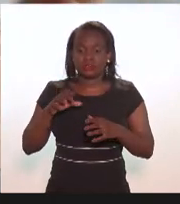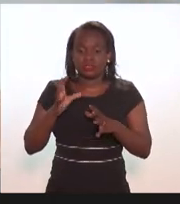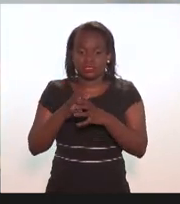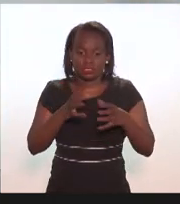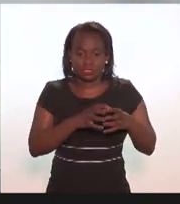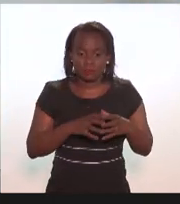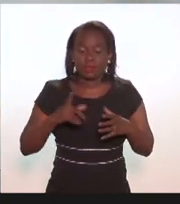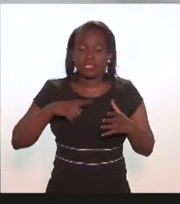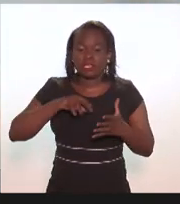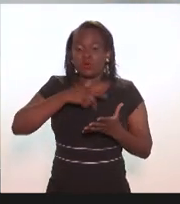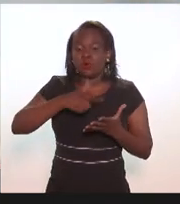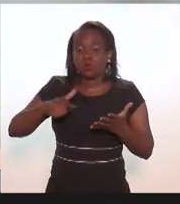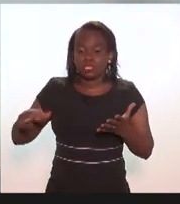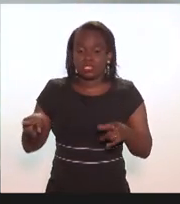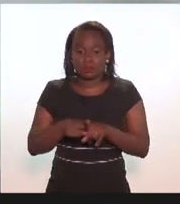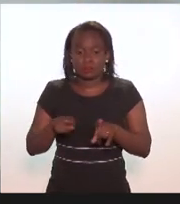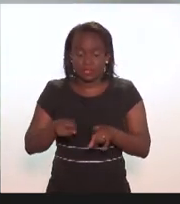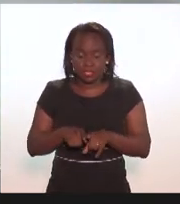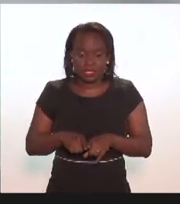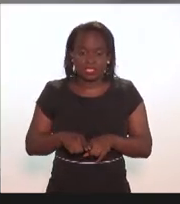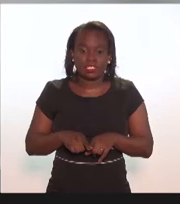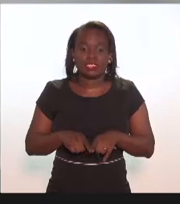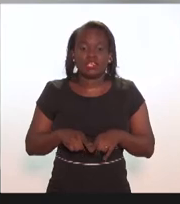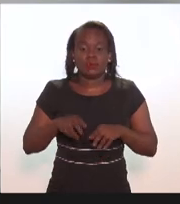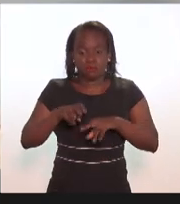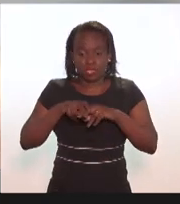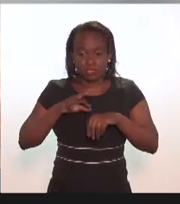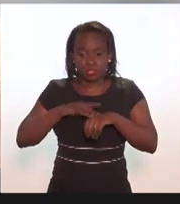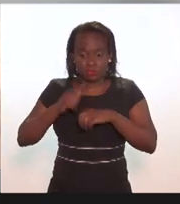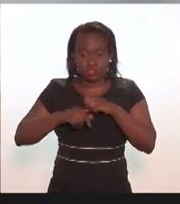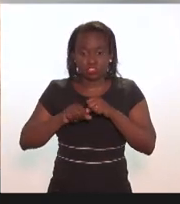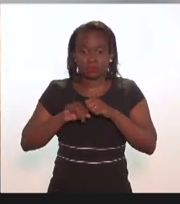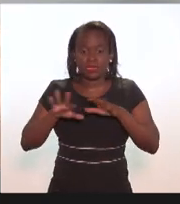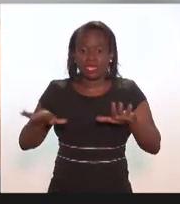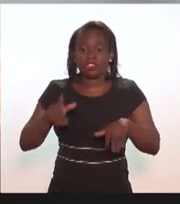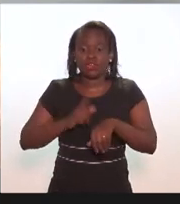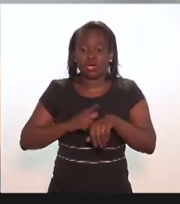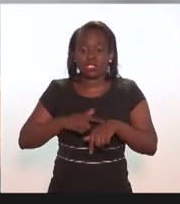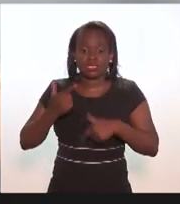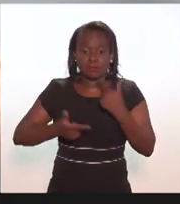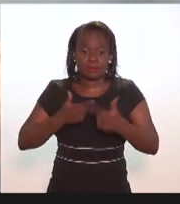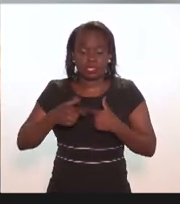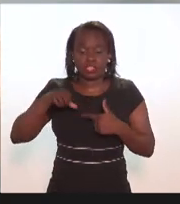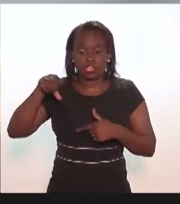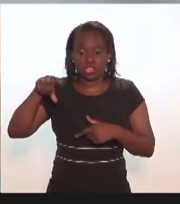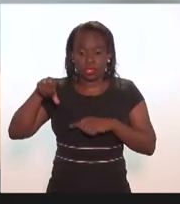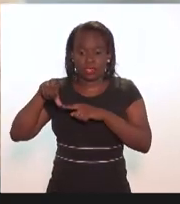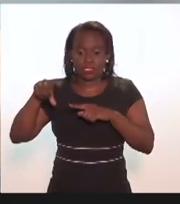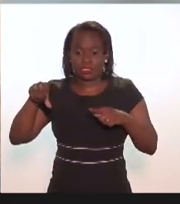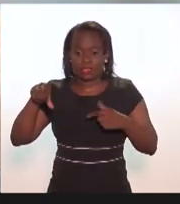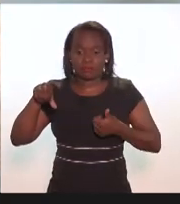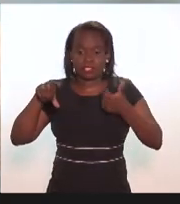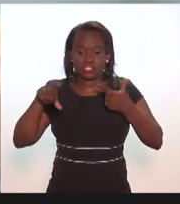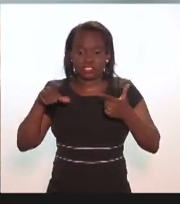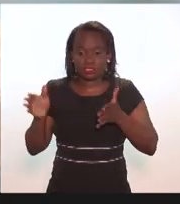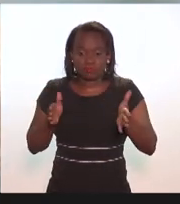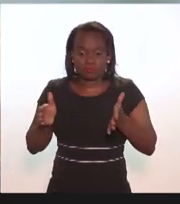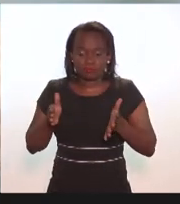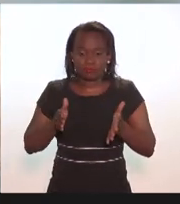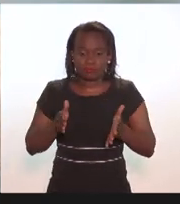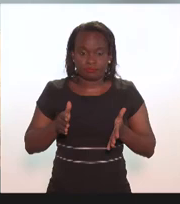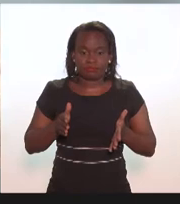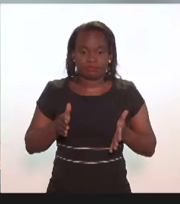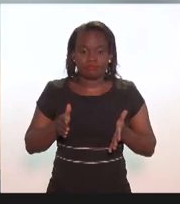outras 20. E agora, com cada pandemia, o horário de trabalho é de 9 a meio-dia.